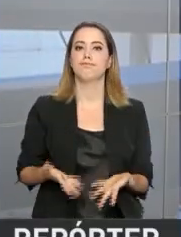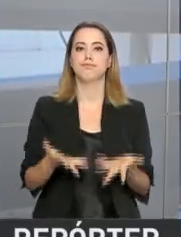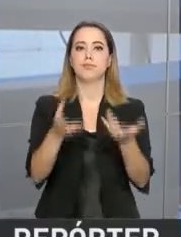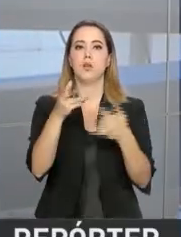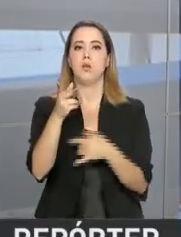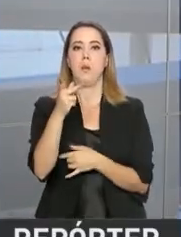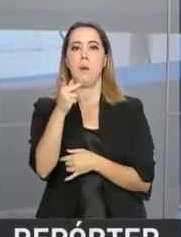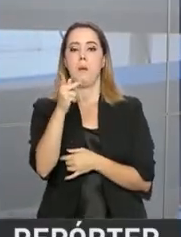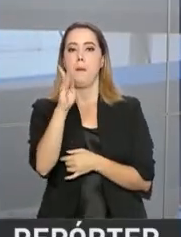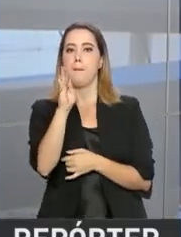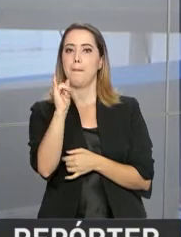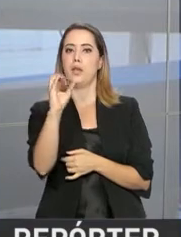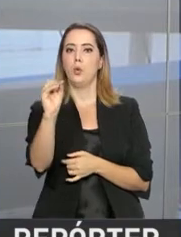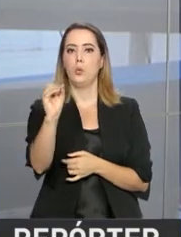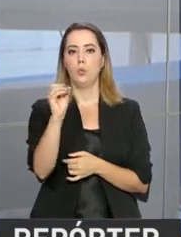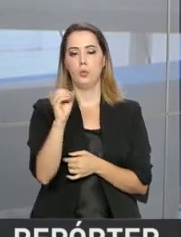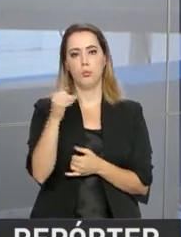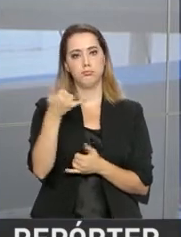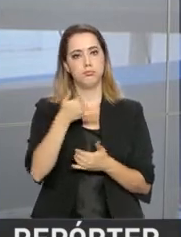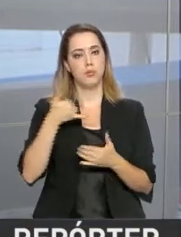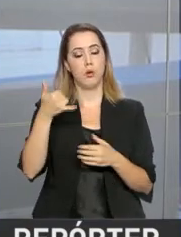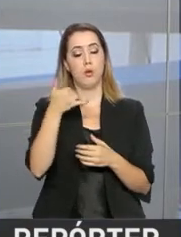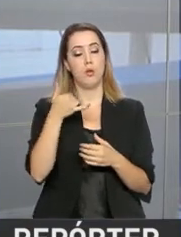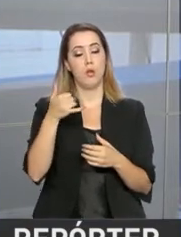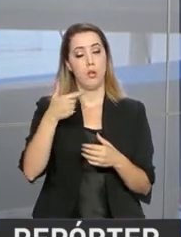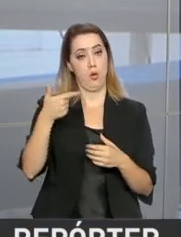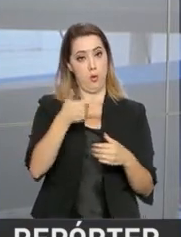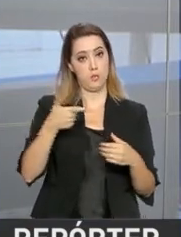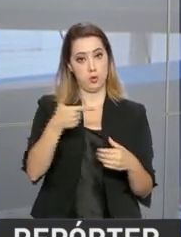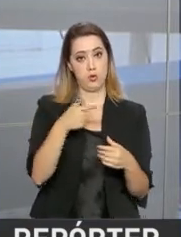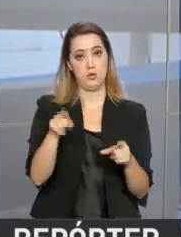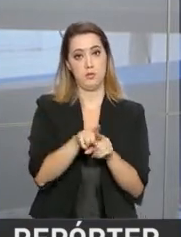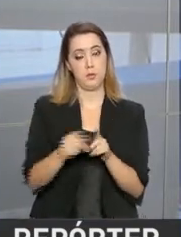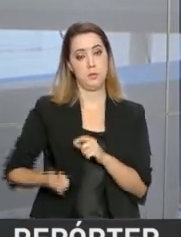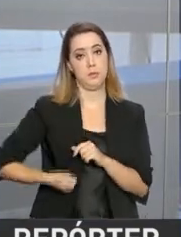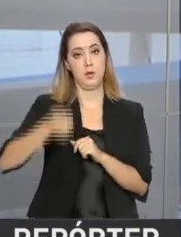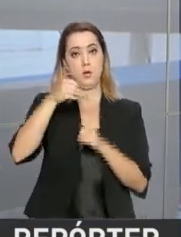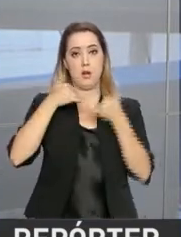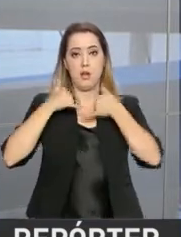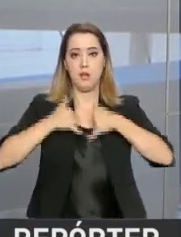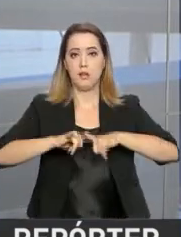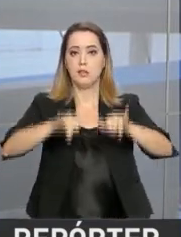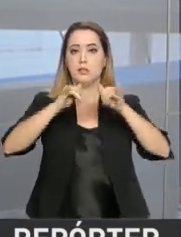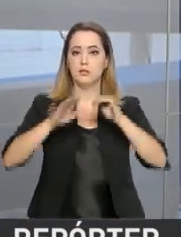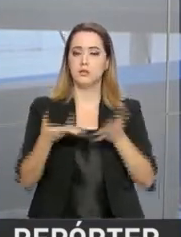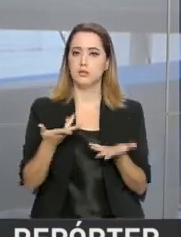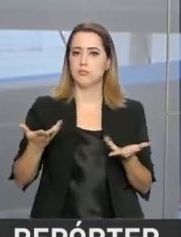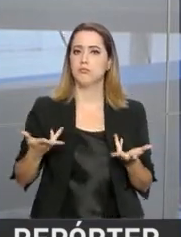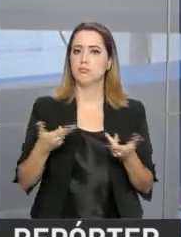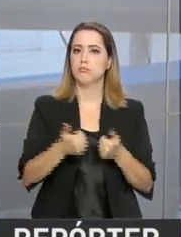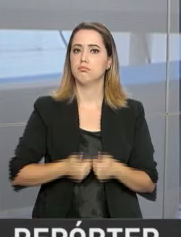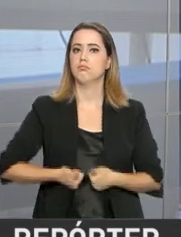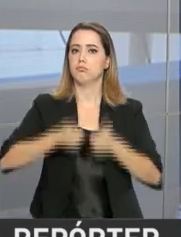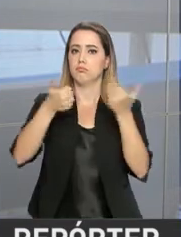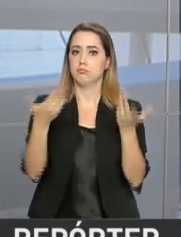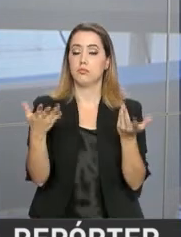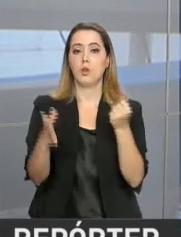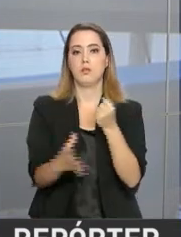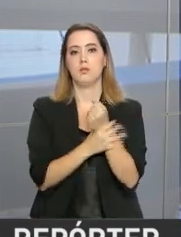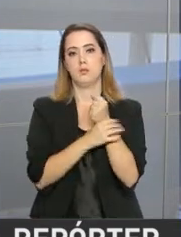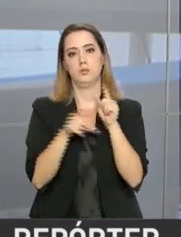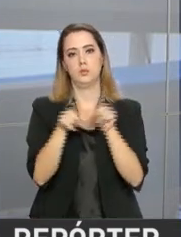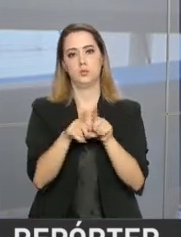biocombustível para tornar a oferta de energia cada vez mais sustentável e competitiva e segura um desafio que começa a ser